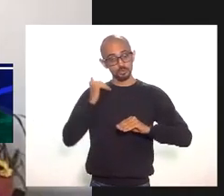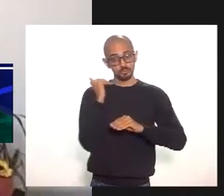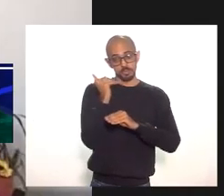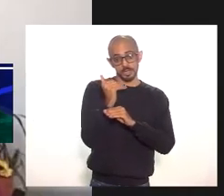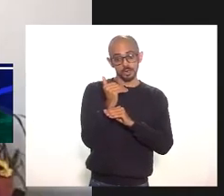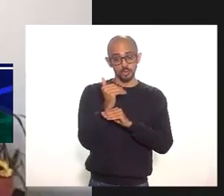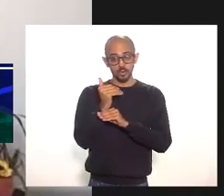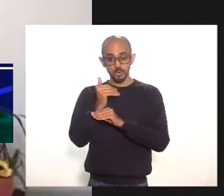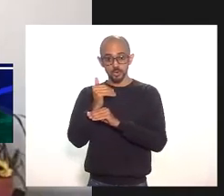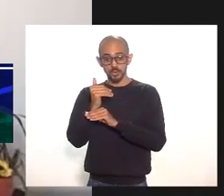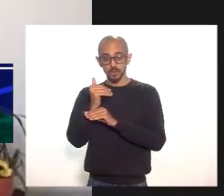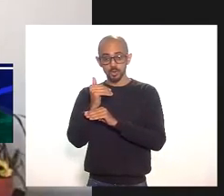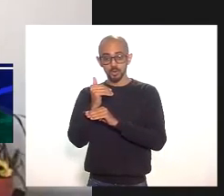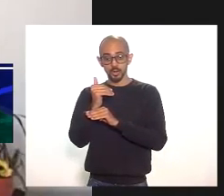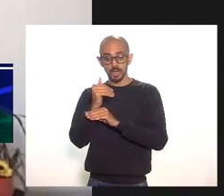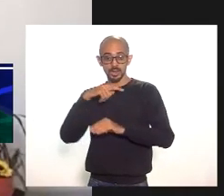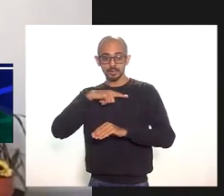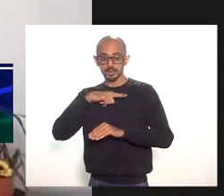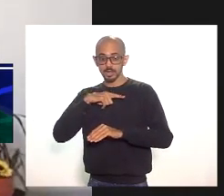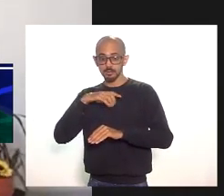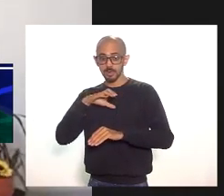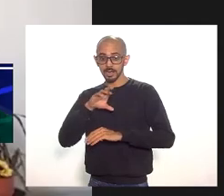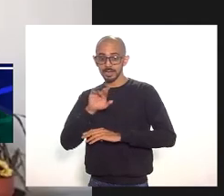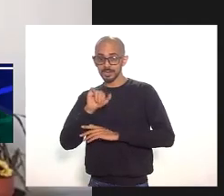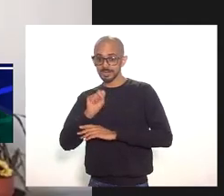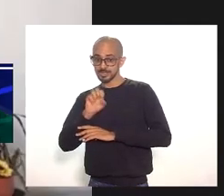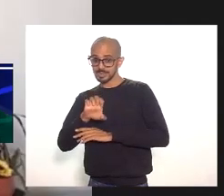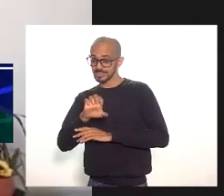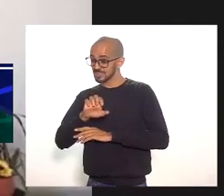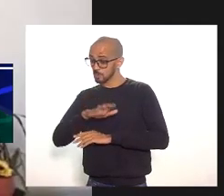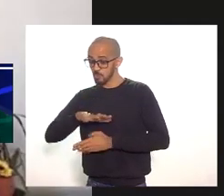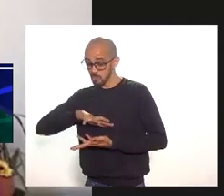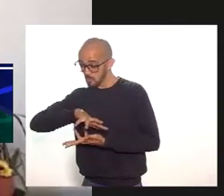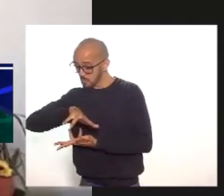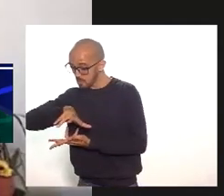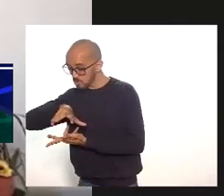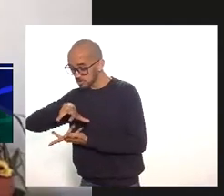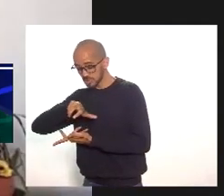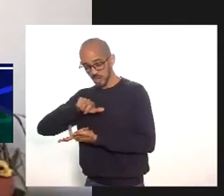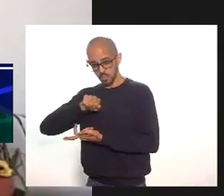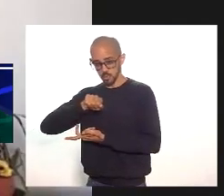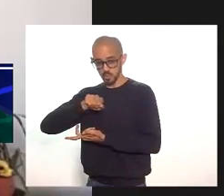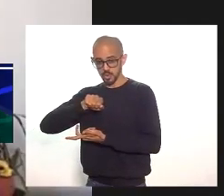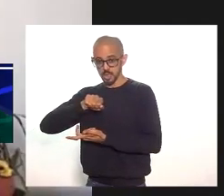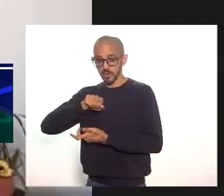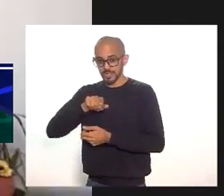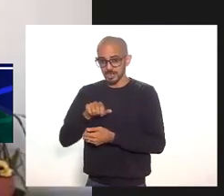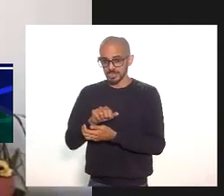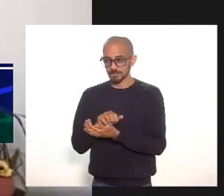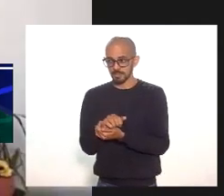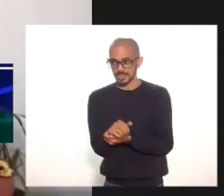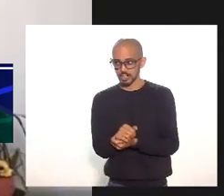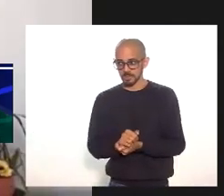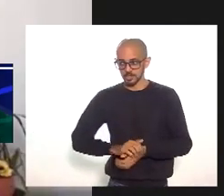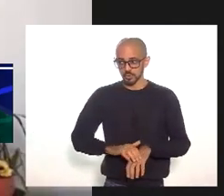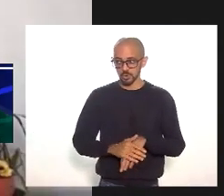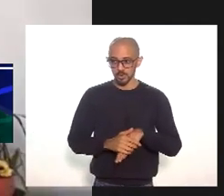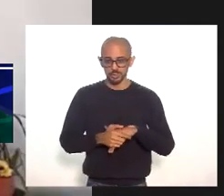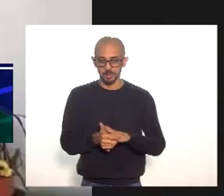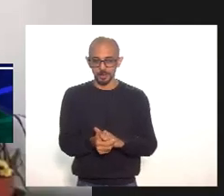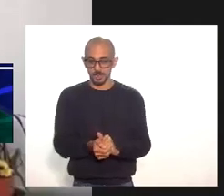vivendo uma crise sanitária mundial. Nesse momento que o Brasil é um país que hoje está